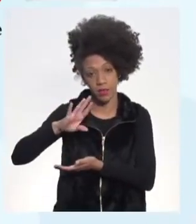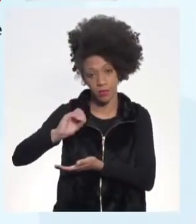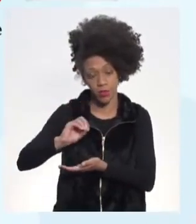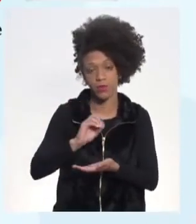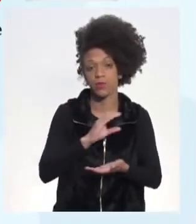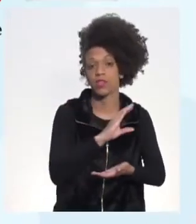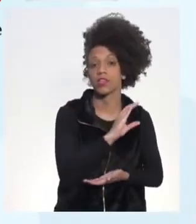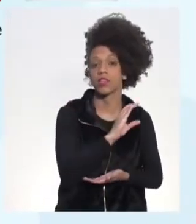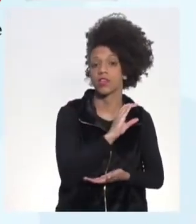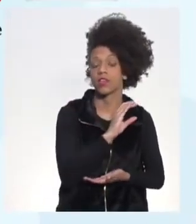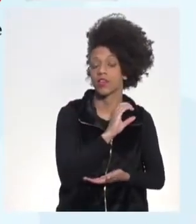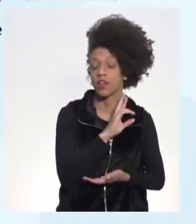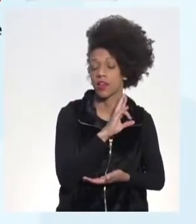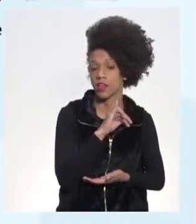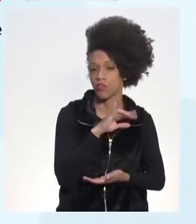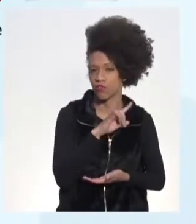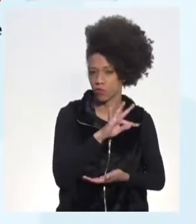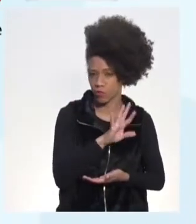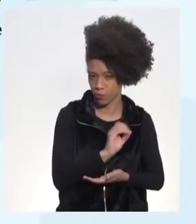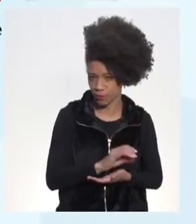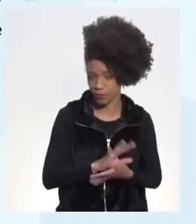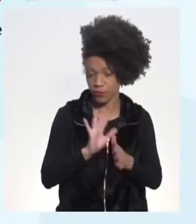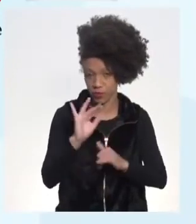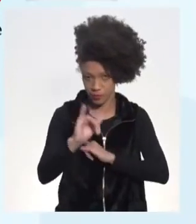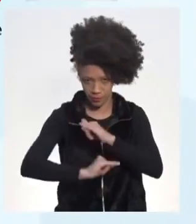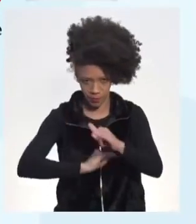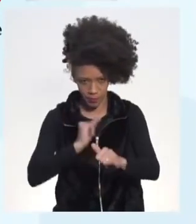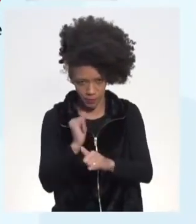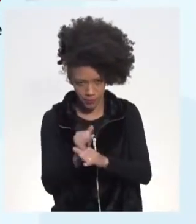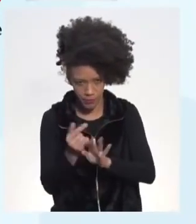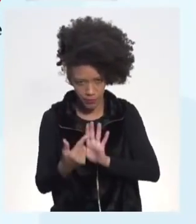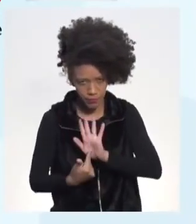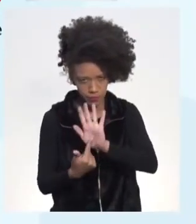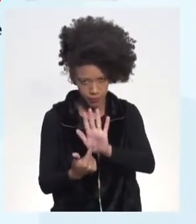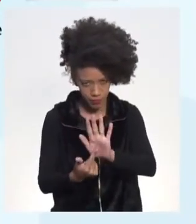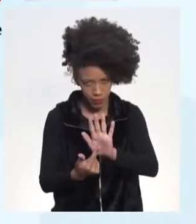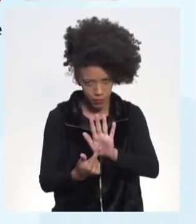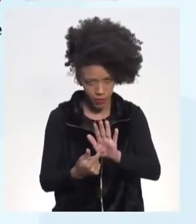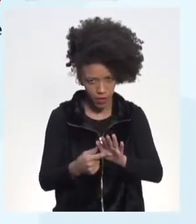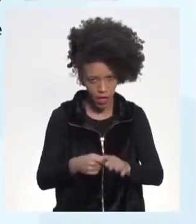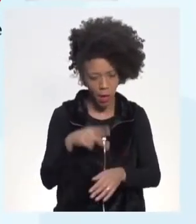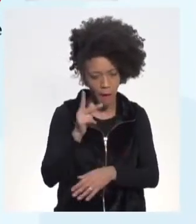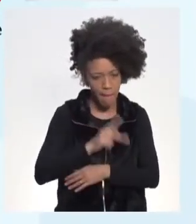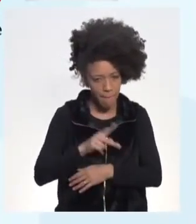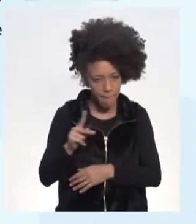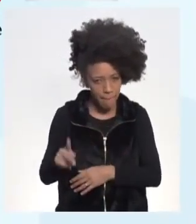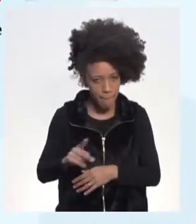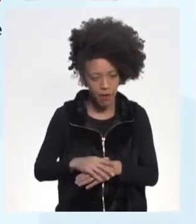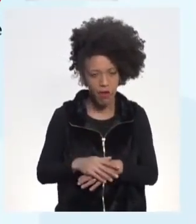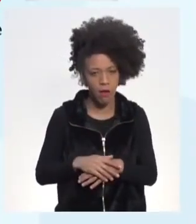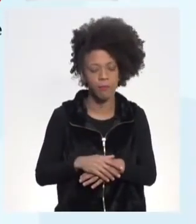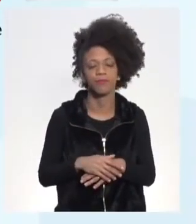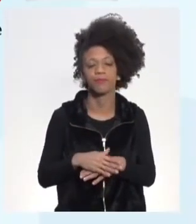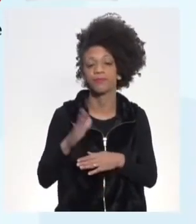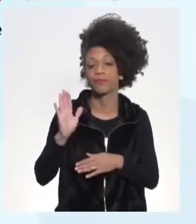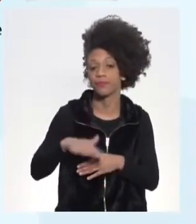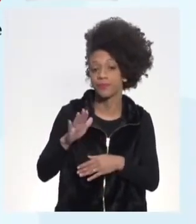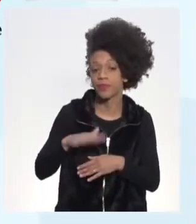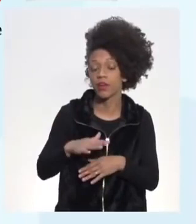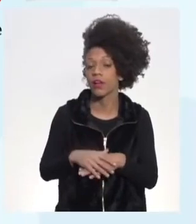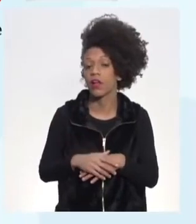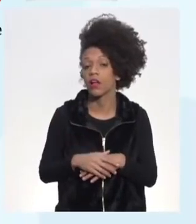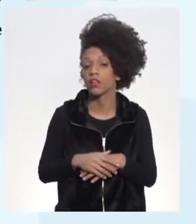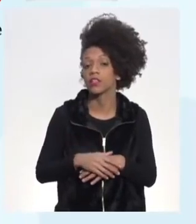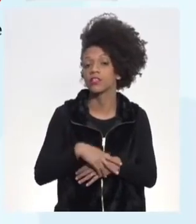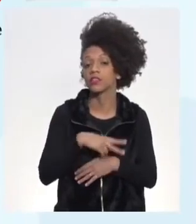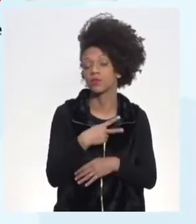a seguinte oferta: tênis para prática de caminhada e corrida por somente R$ 250.